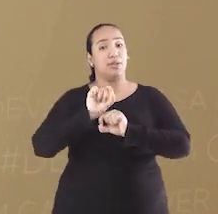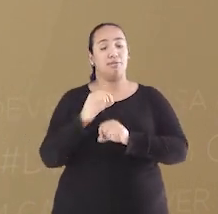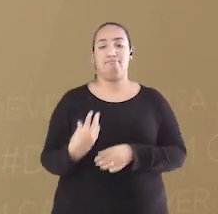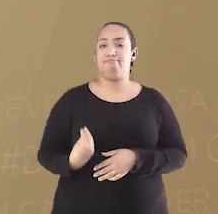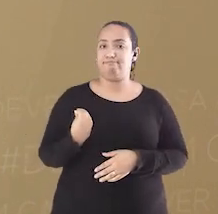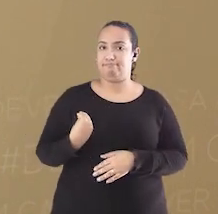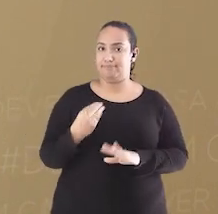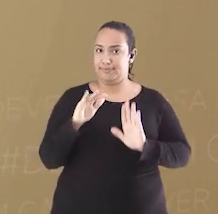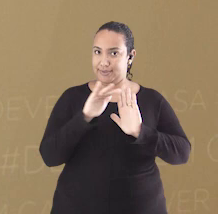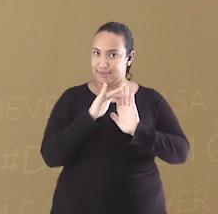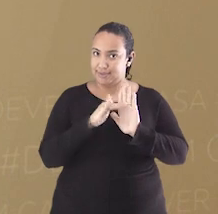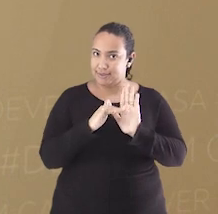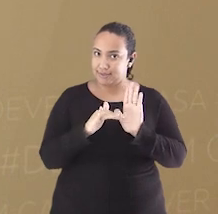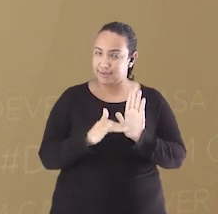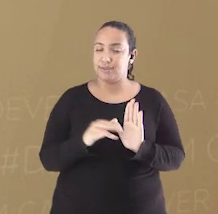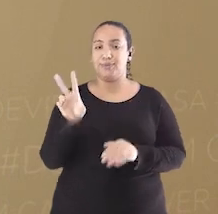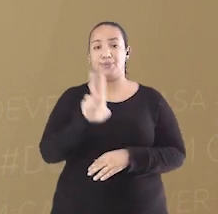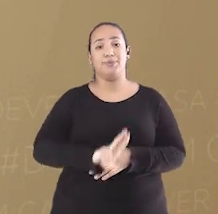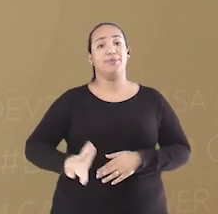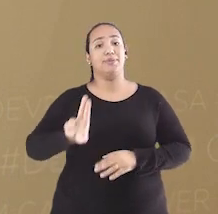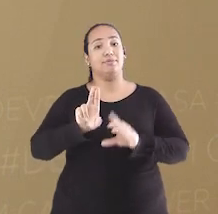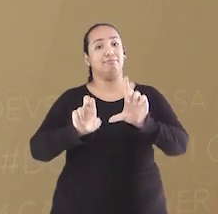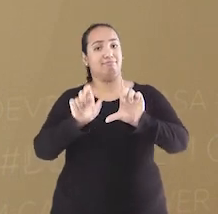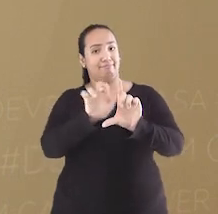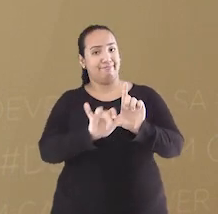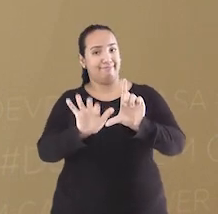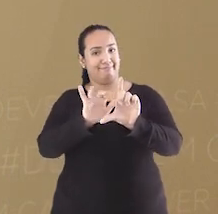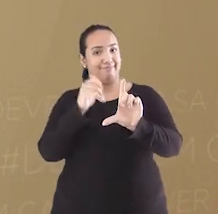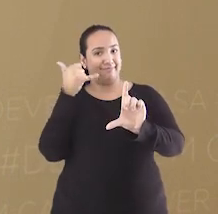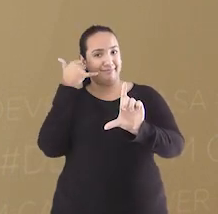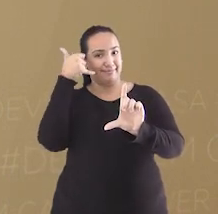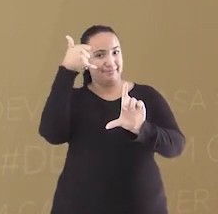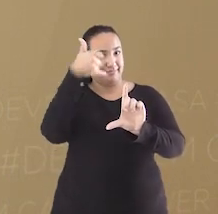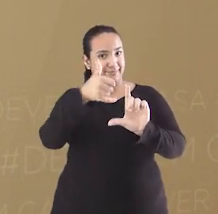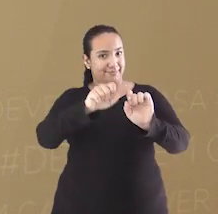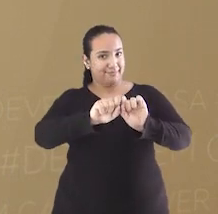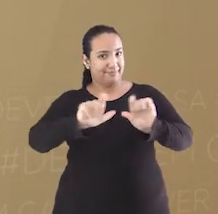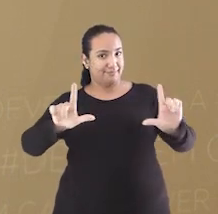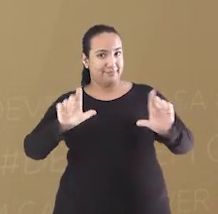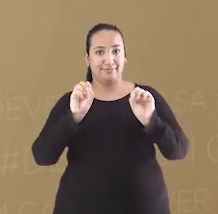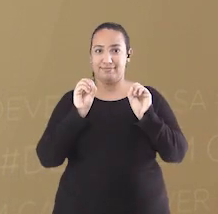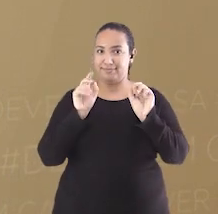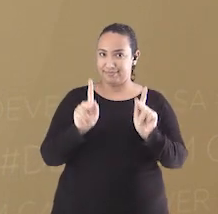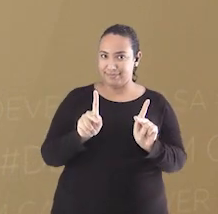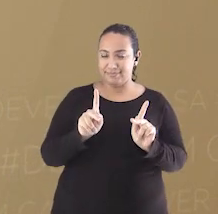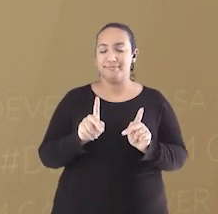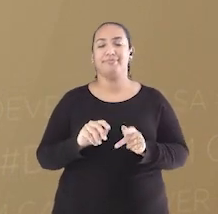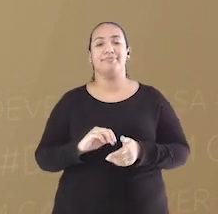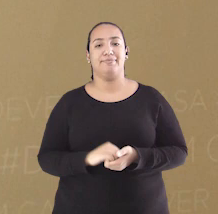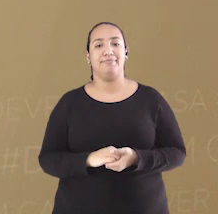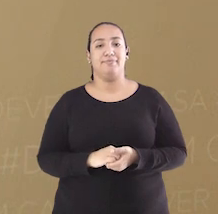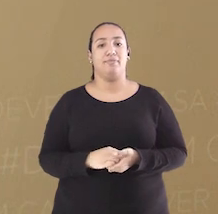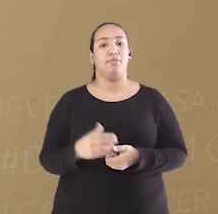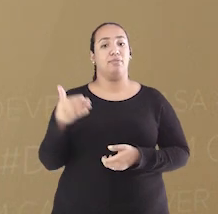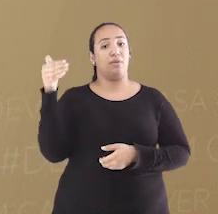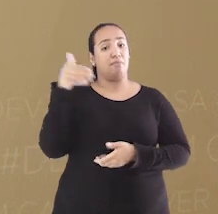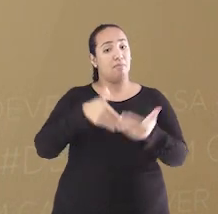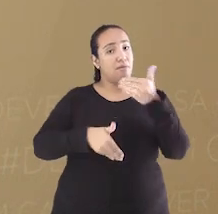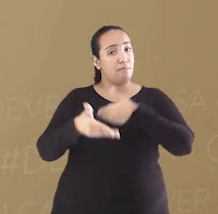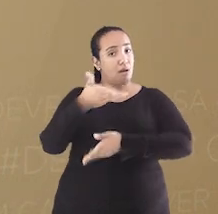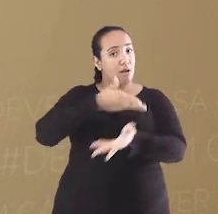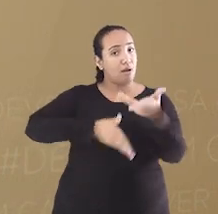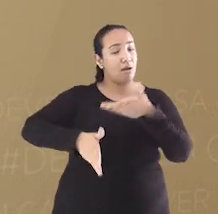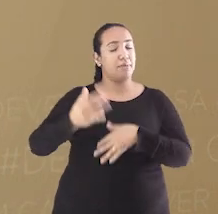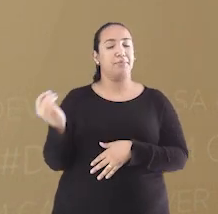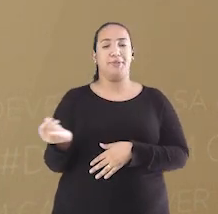importância de você registrar a sua presença por meio desse QR Code que aparece em sua tela, tudo bem? Confirme aí a sua presença, sua participação é